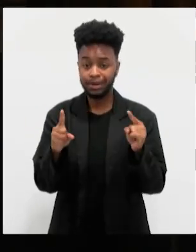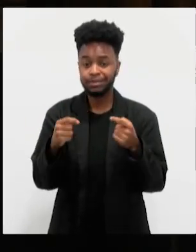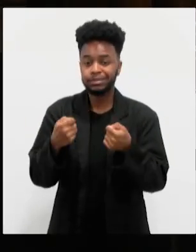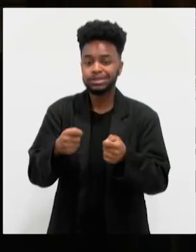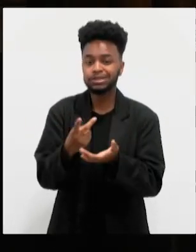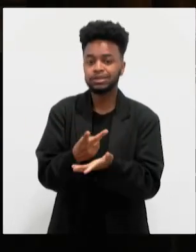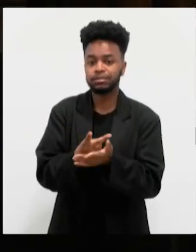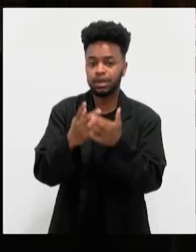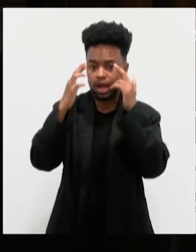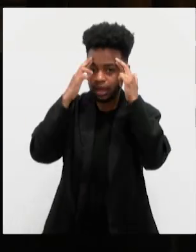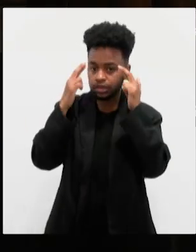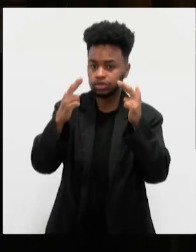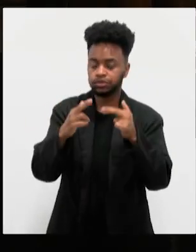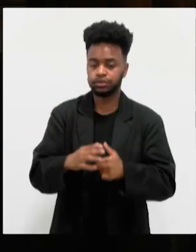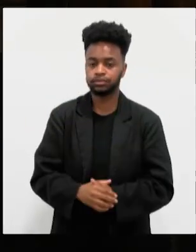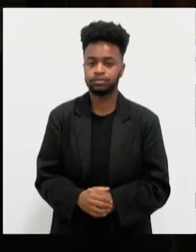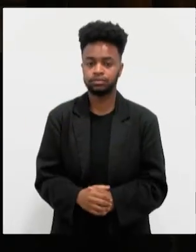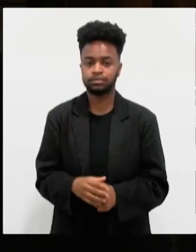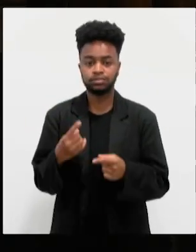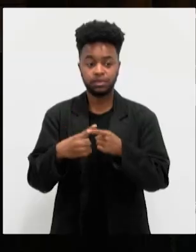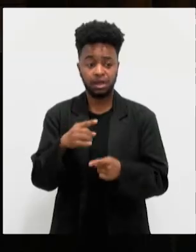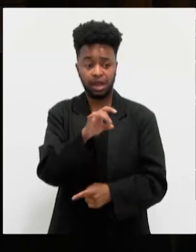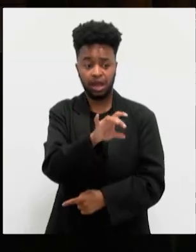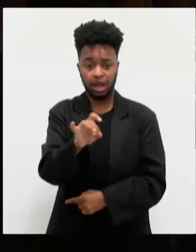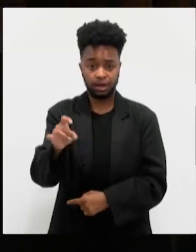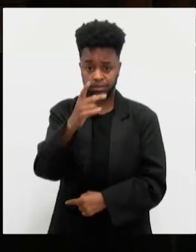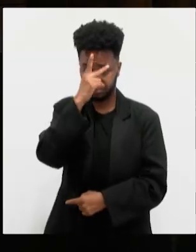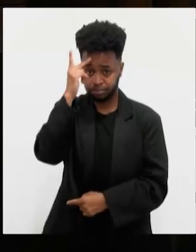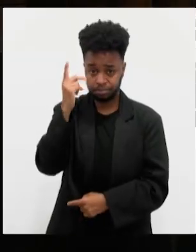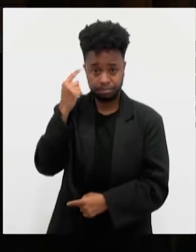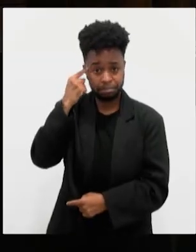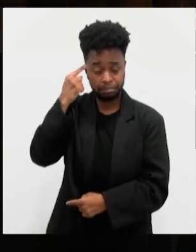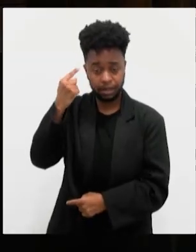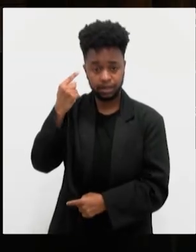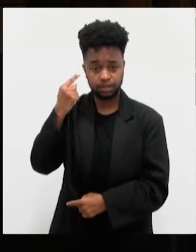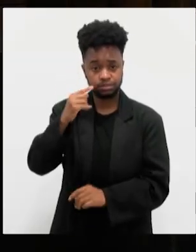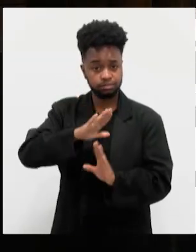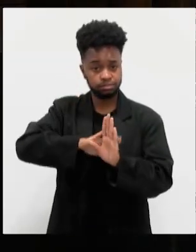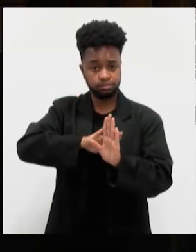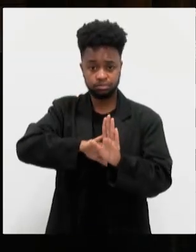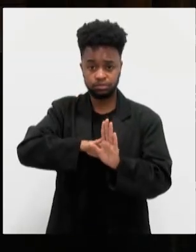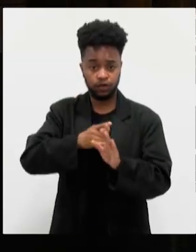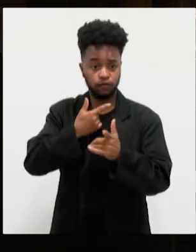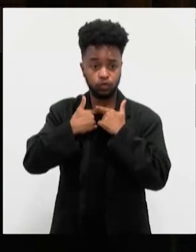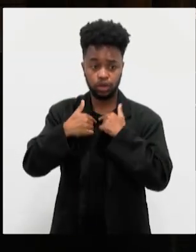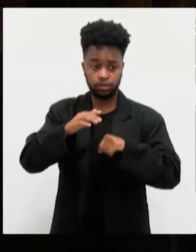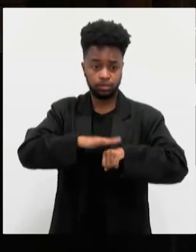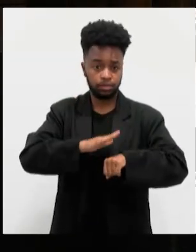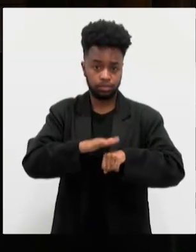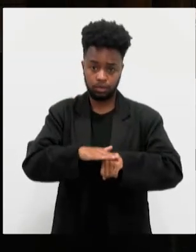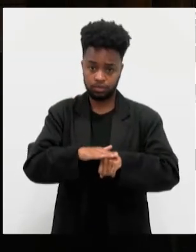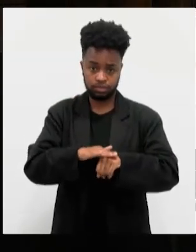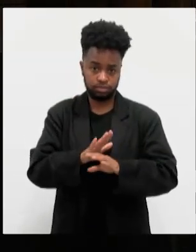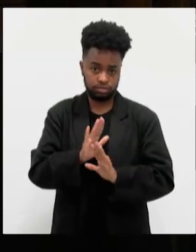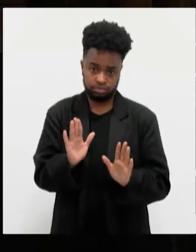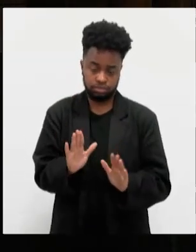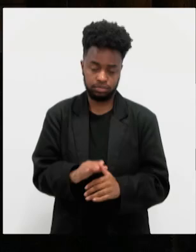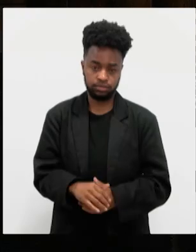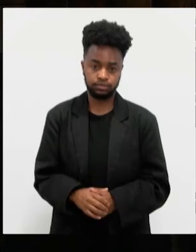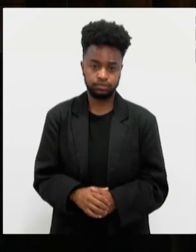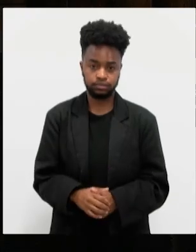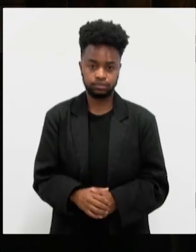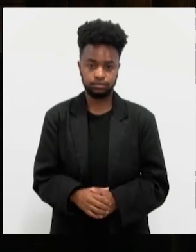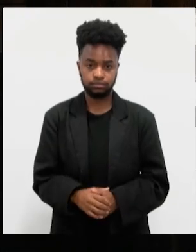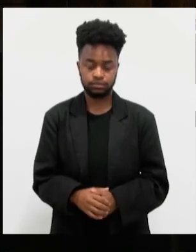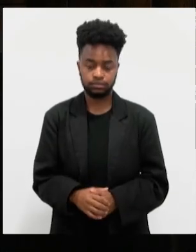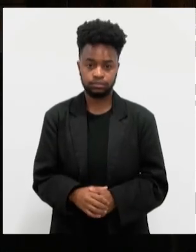respeitando. Porque cada um pode pensar ideologicamente como quiser e bem entender. E